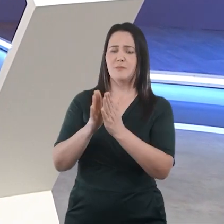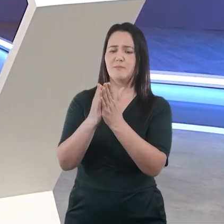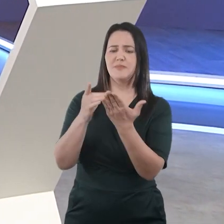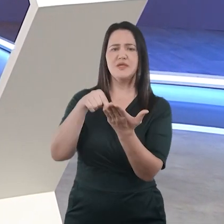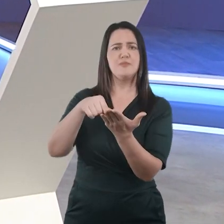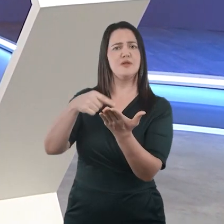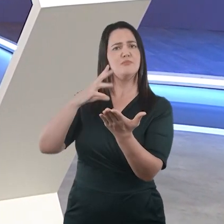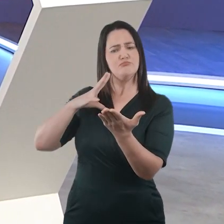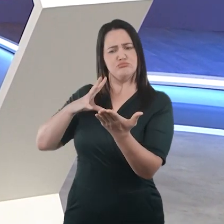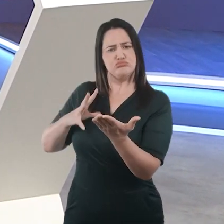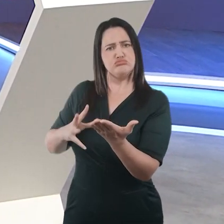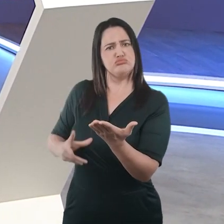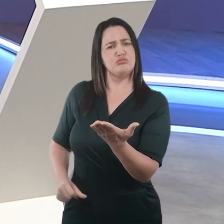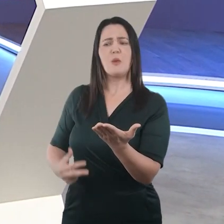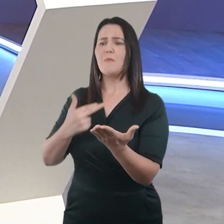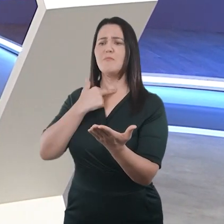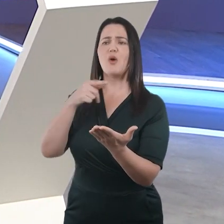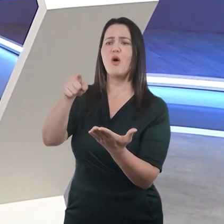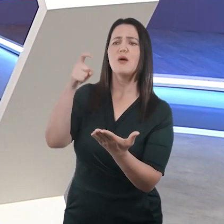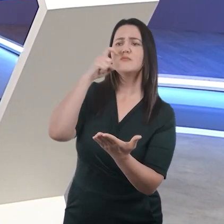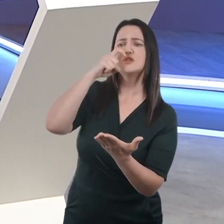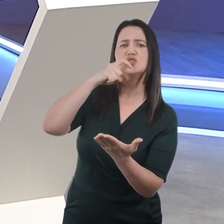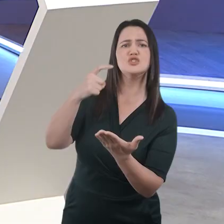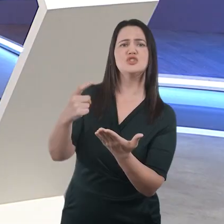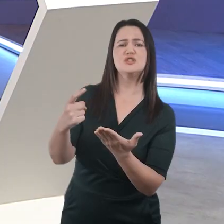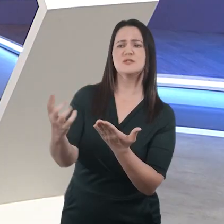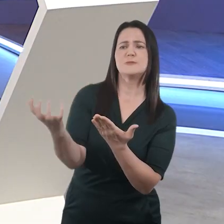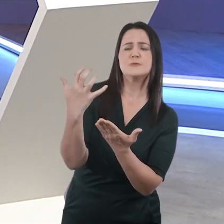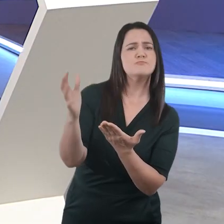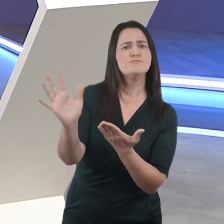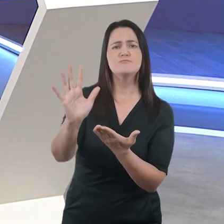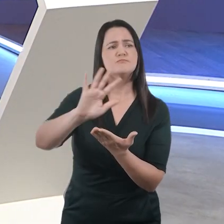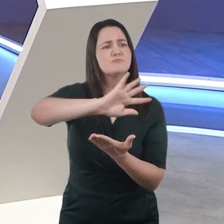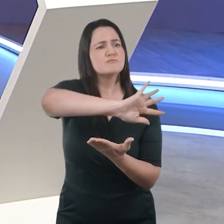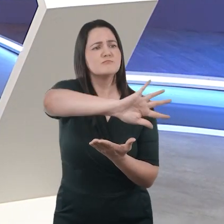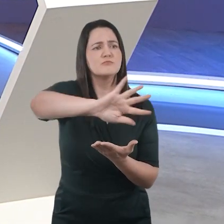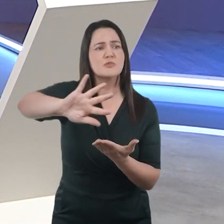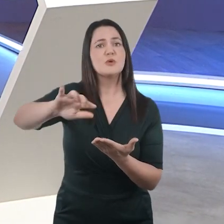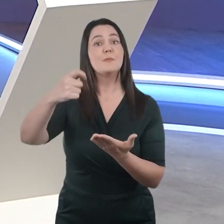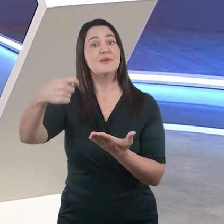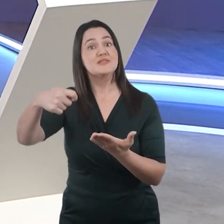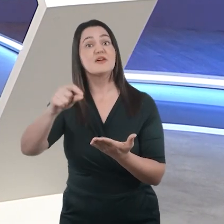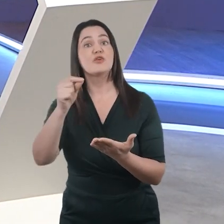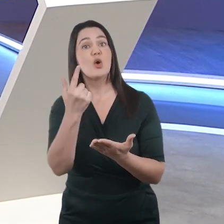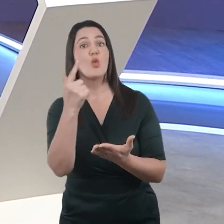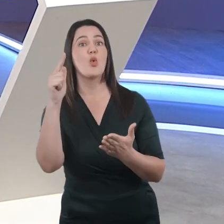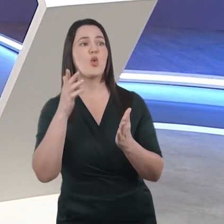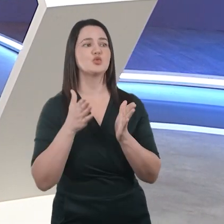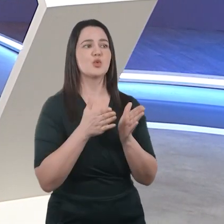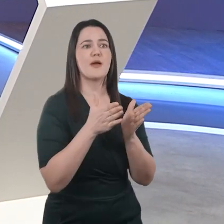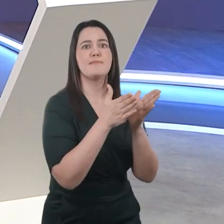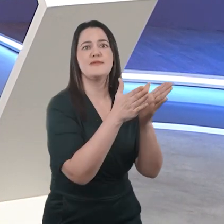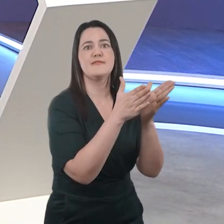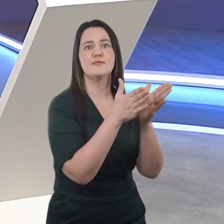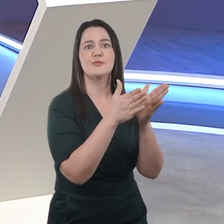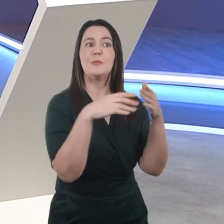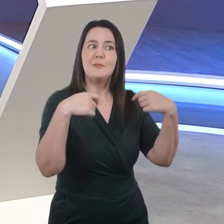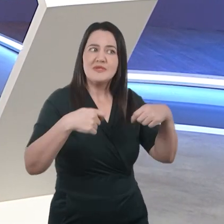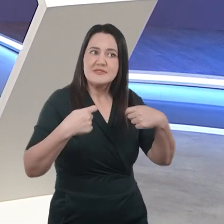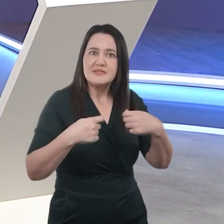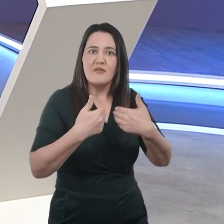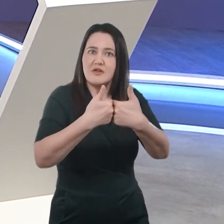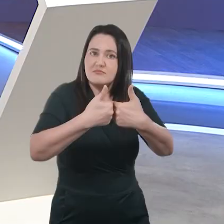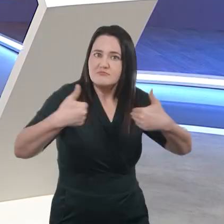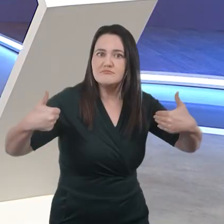não podiam mais estar debaixo da mesma igreja. Era preciso um outro caminho. Eles tinham que sobreviver de acordo com a